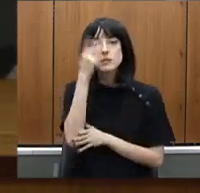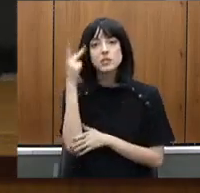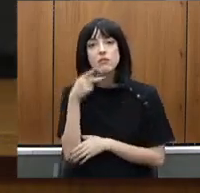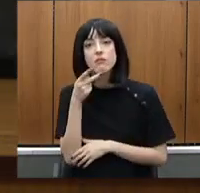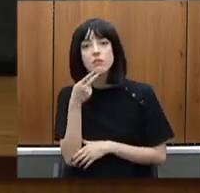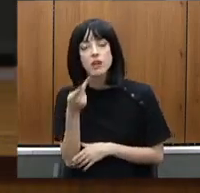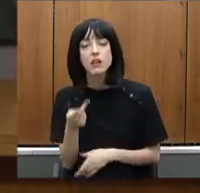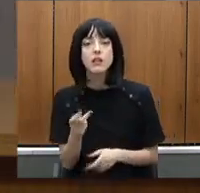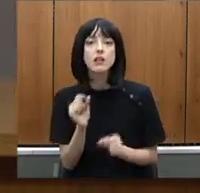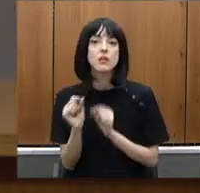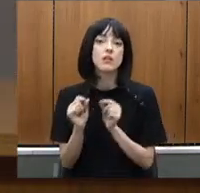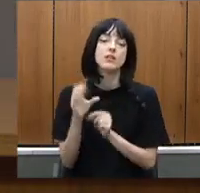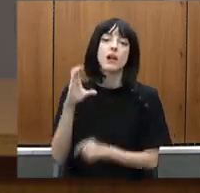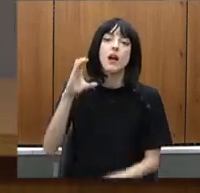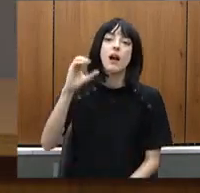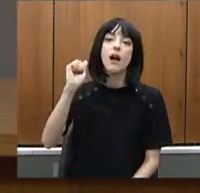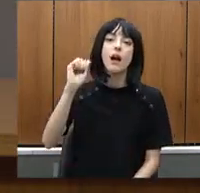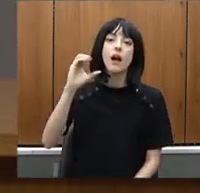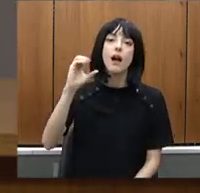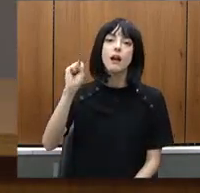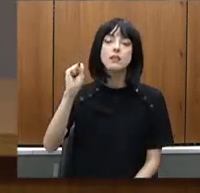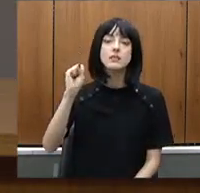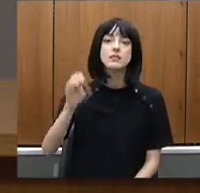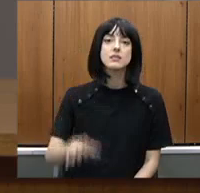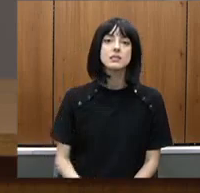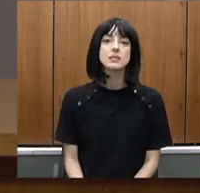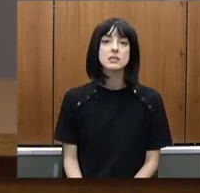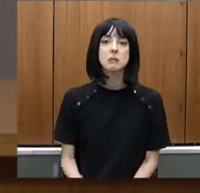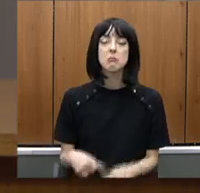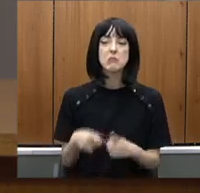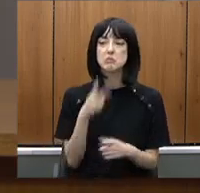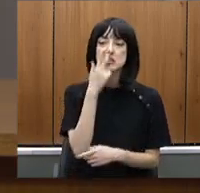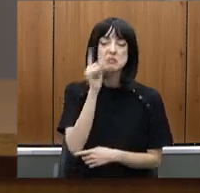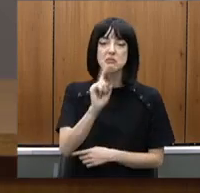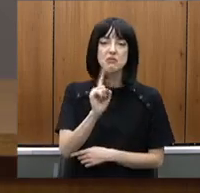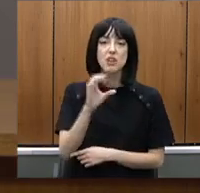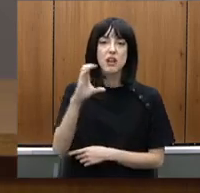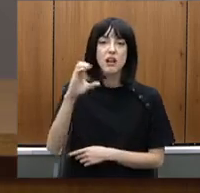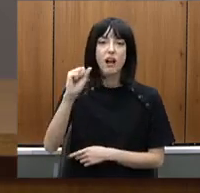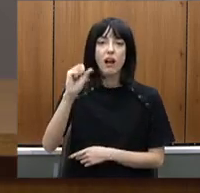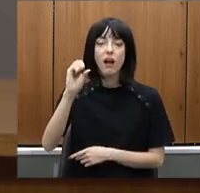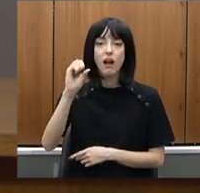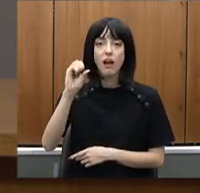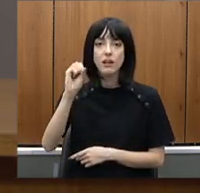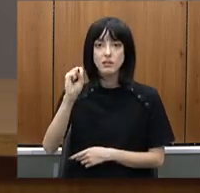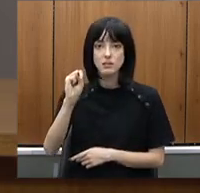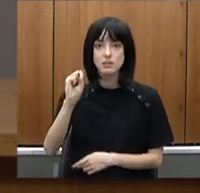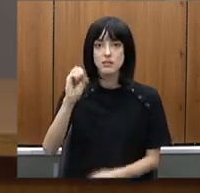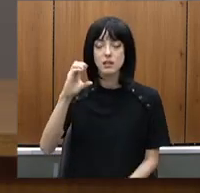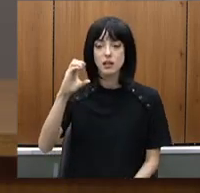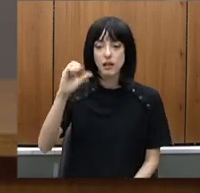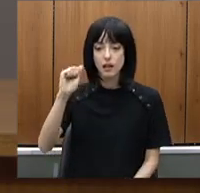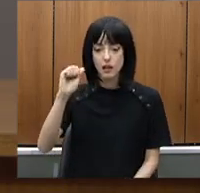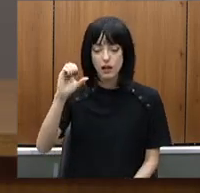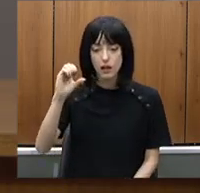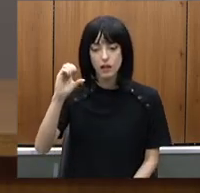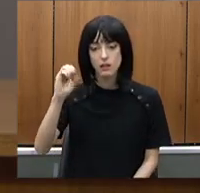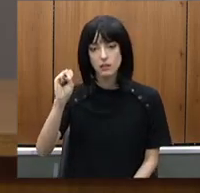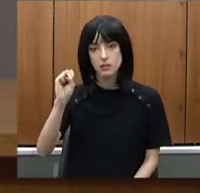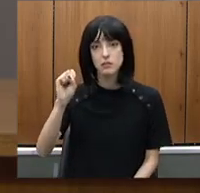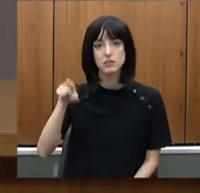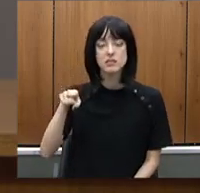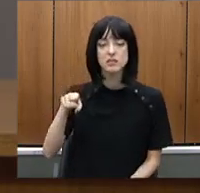não sei o quê mas me parece que foram armas apreendido em cacs não armas apreendidas com criminosos que